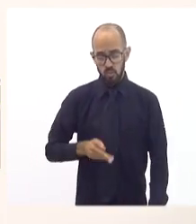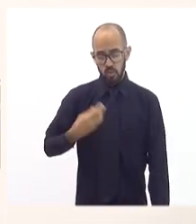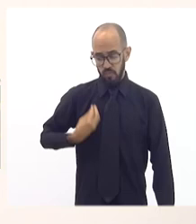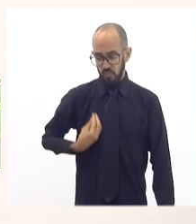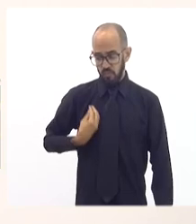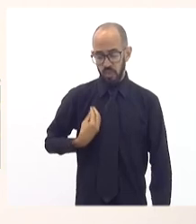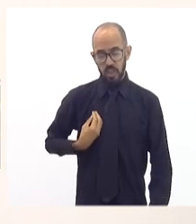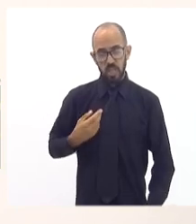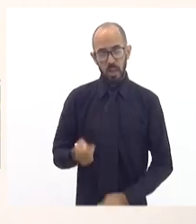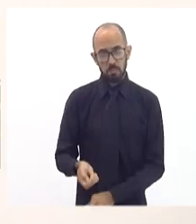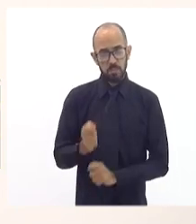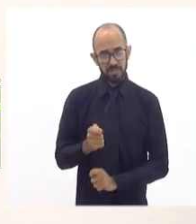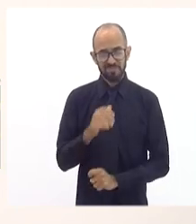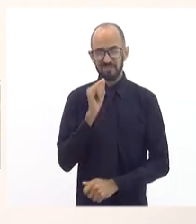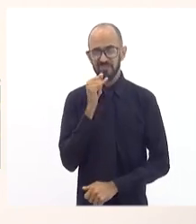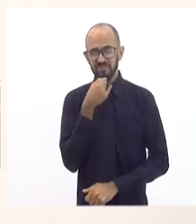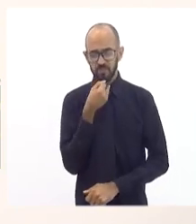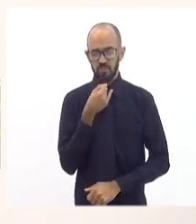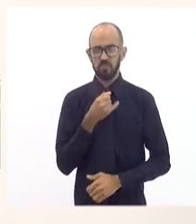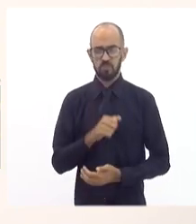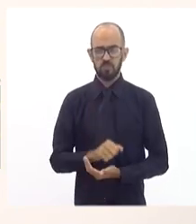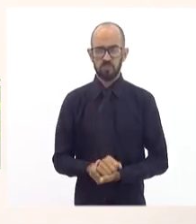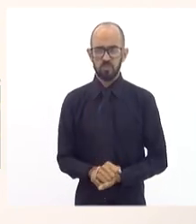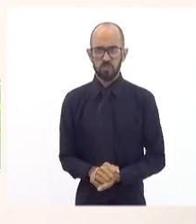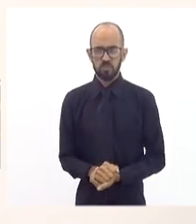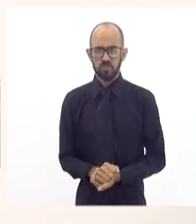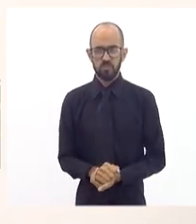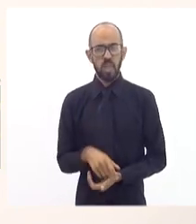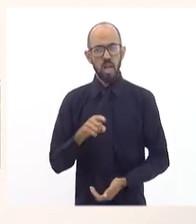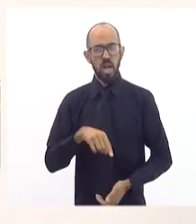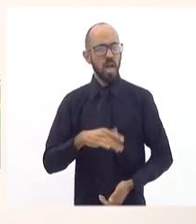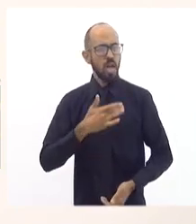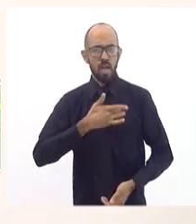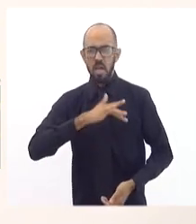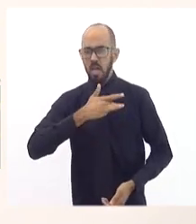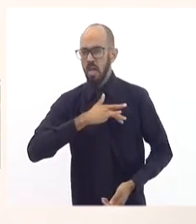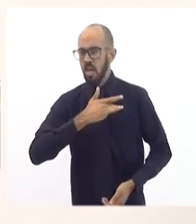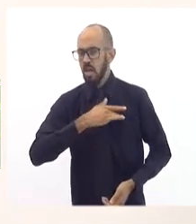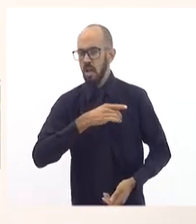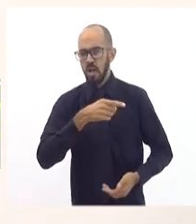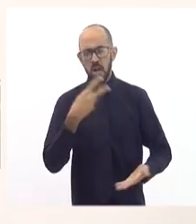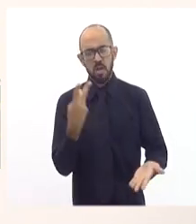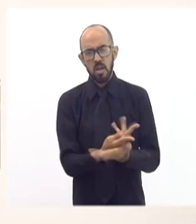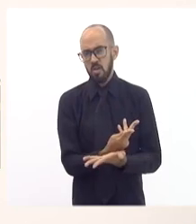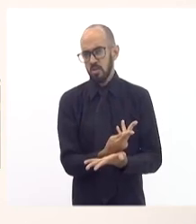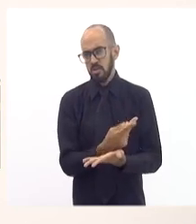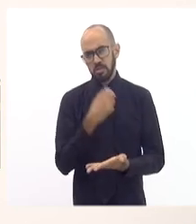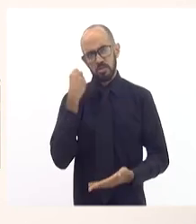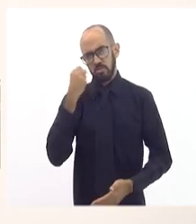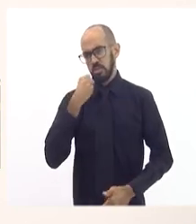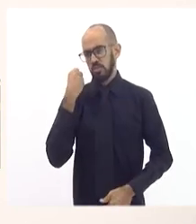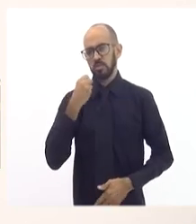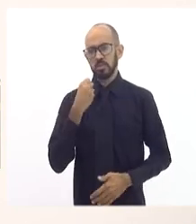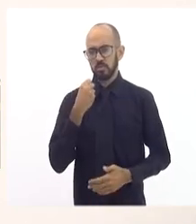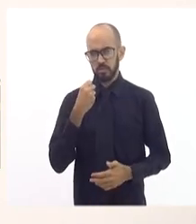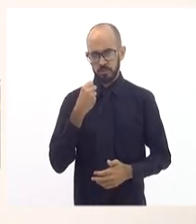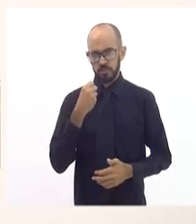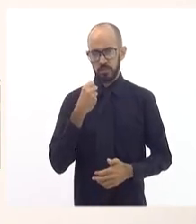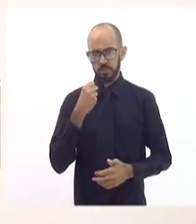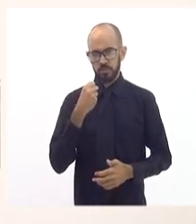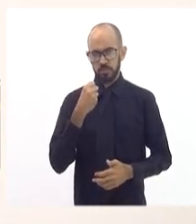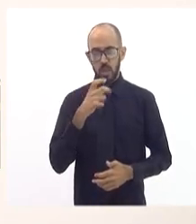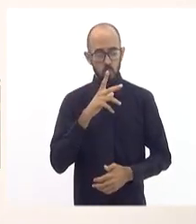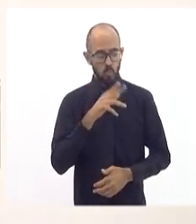sobrevive entristecida é lamentável como está Sepetiba realmente como eu